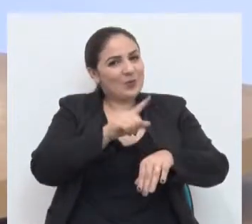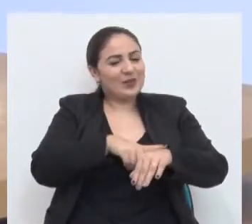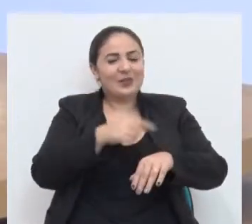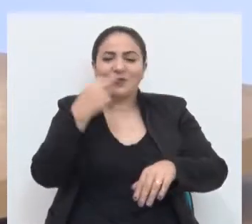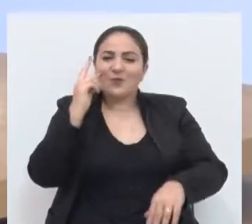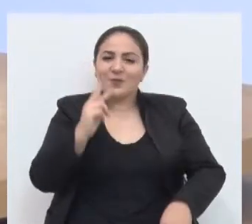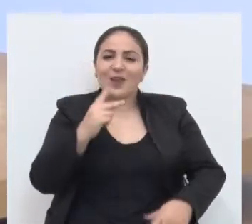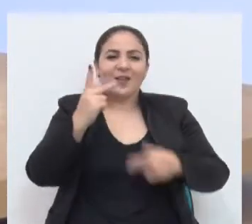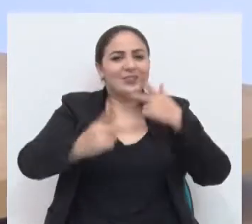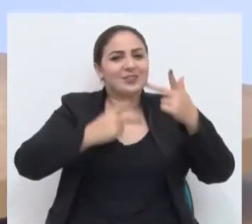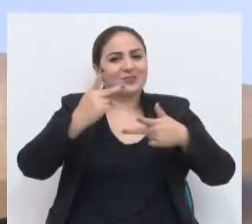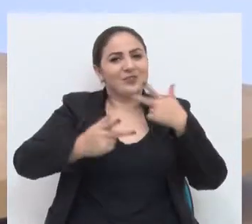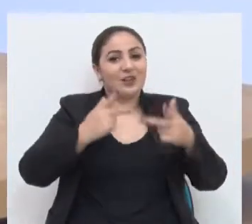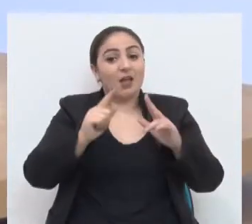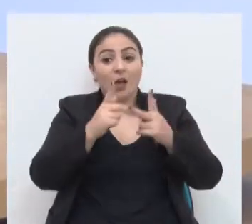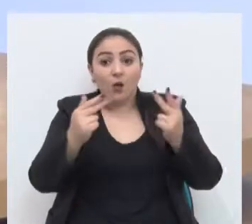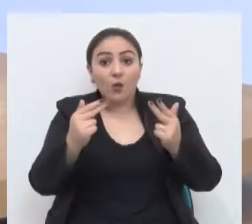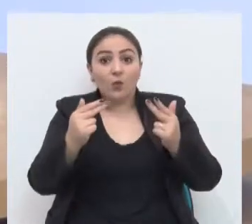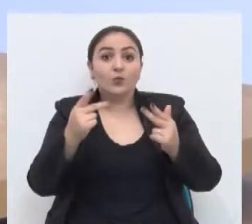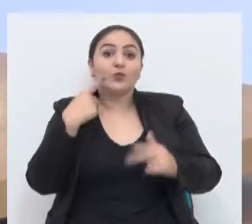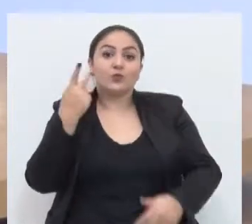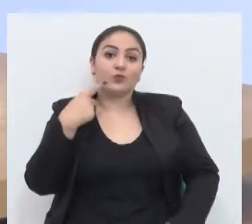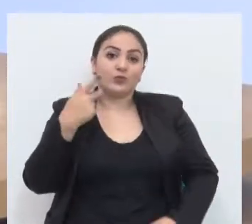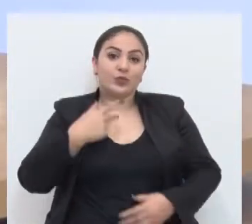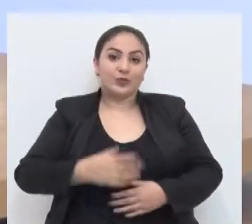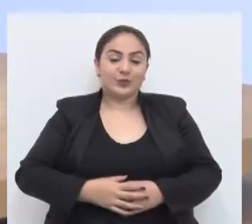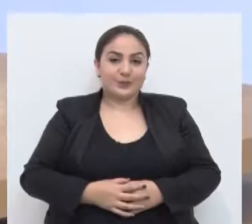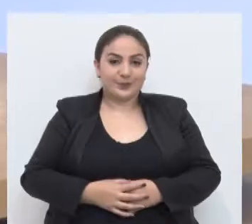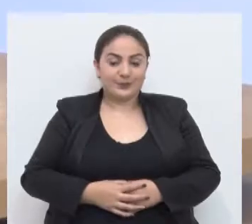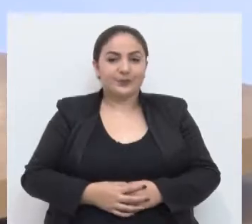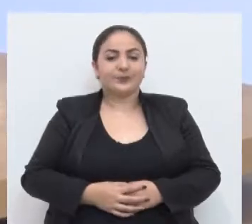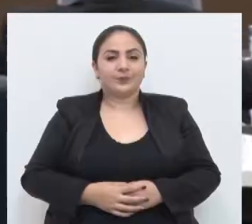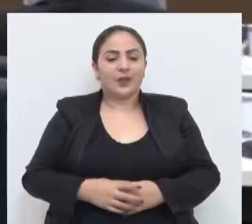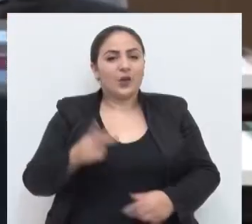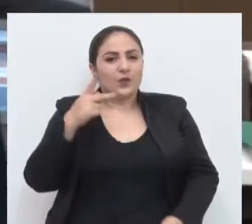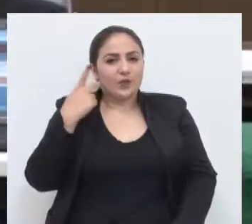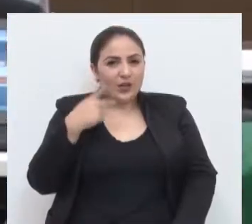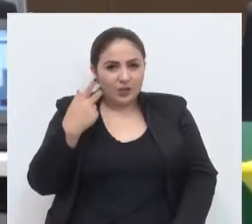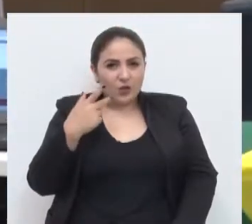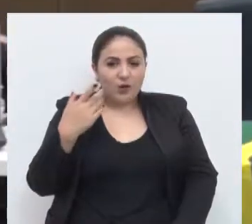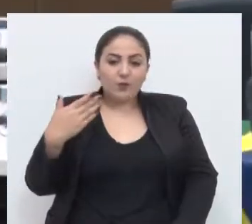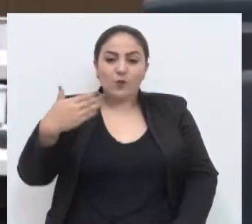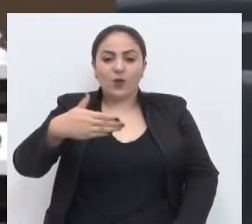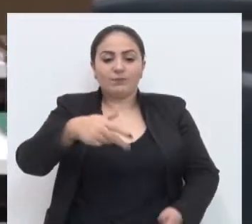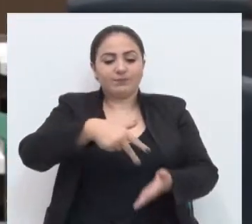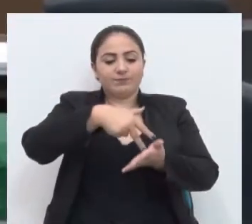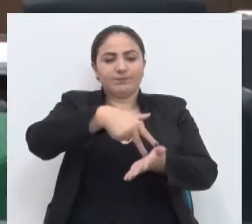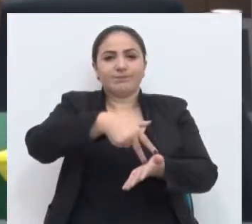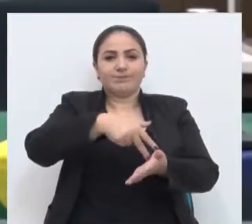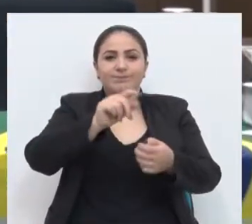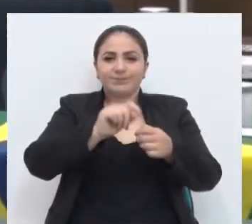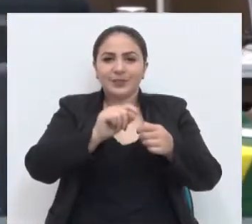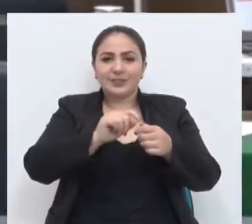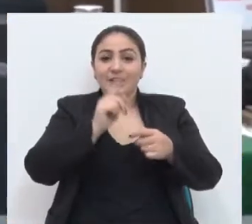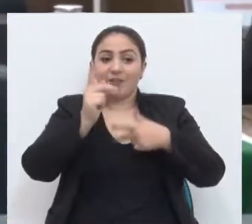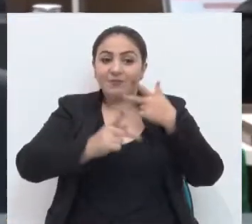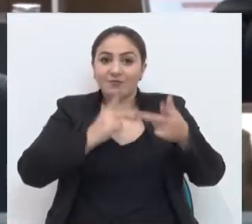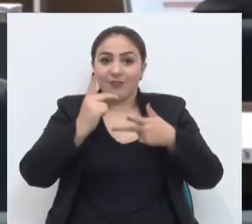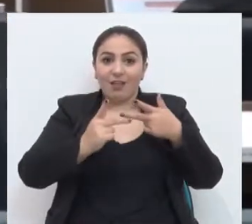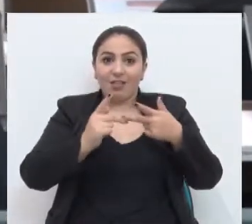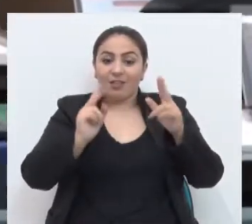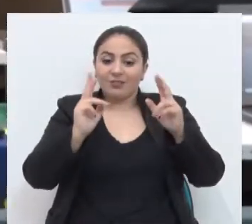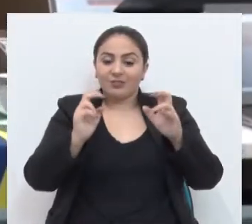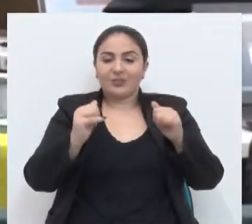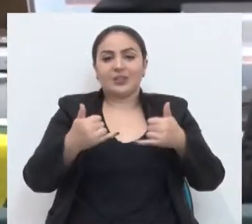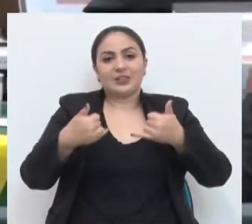o momento de conferir os discursos de alguns parlamentares. Os vereadores foram à tribuna fazer suas